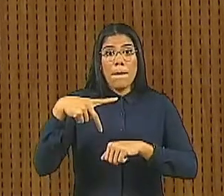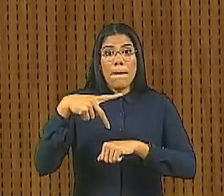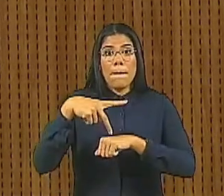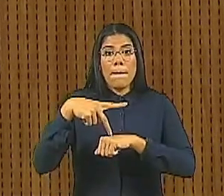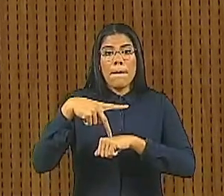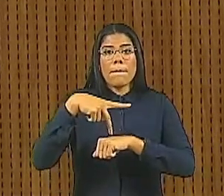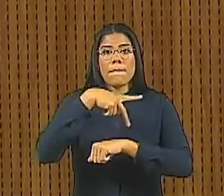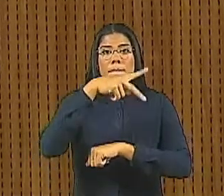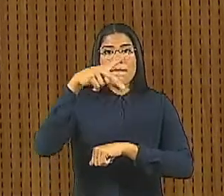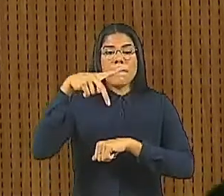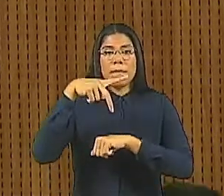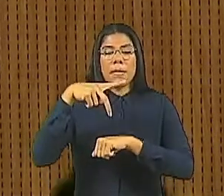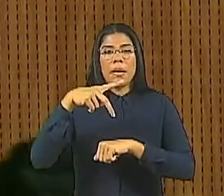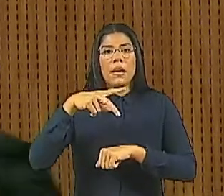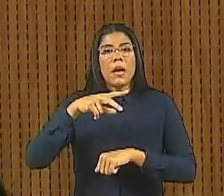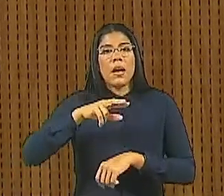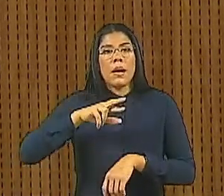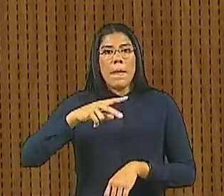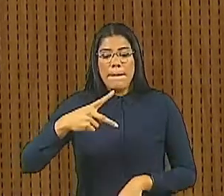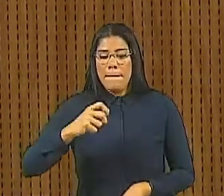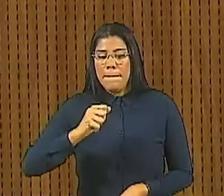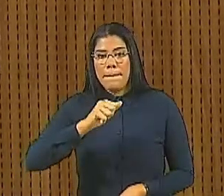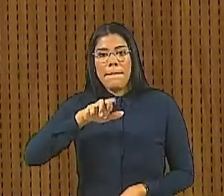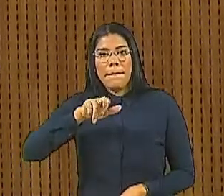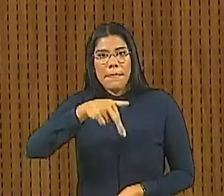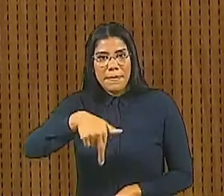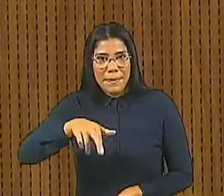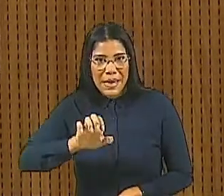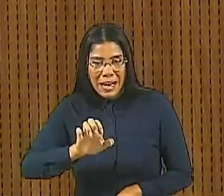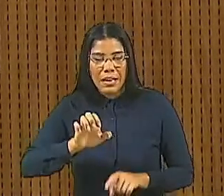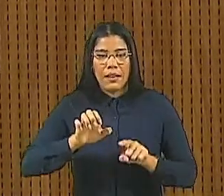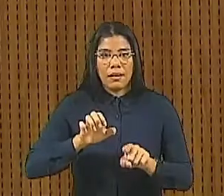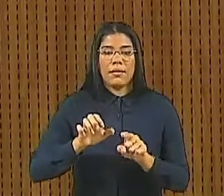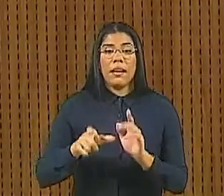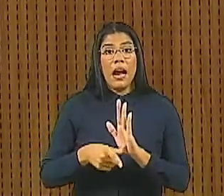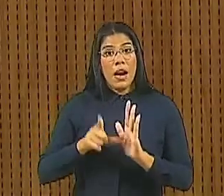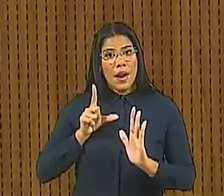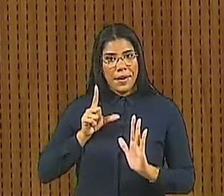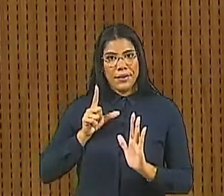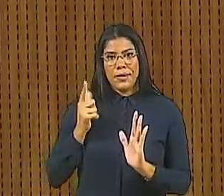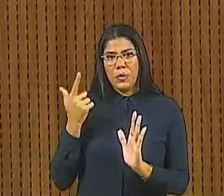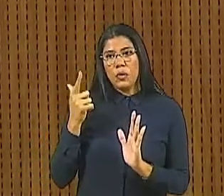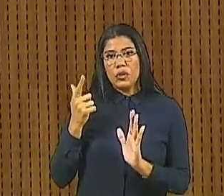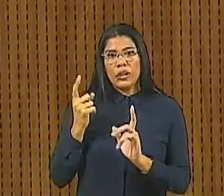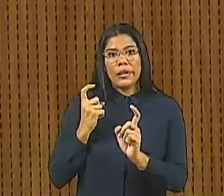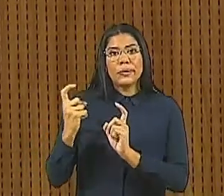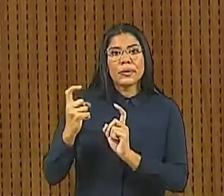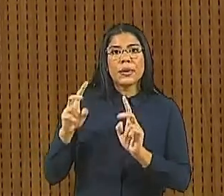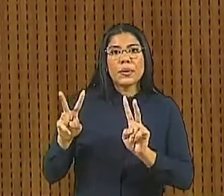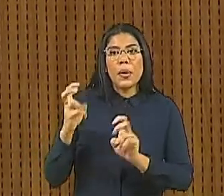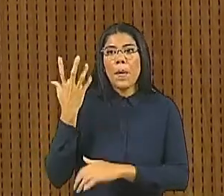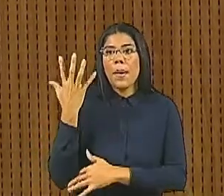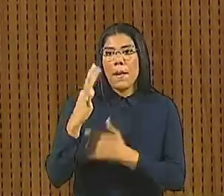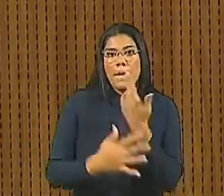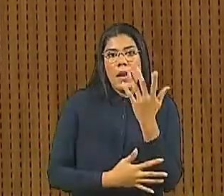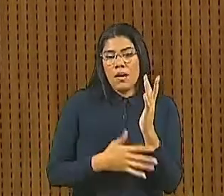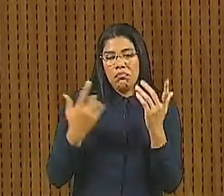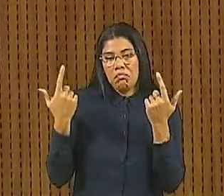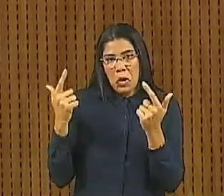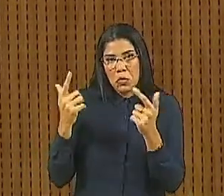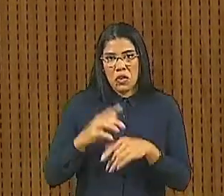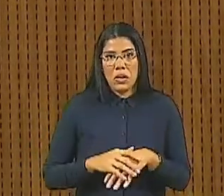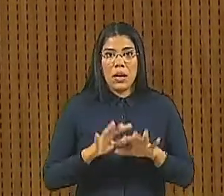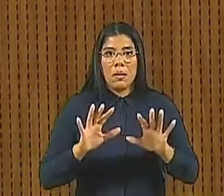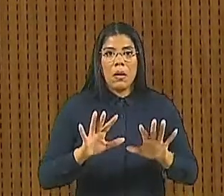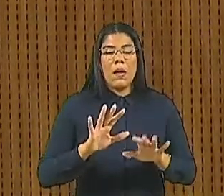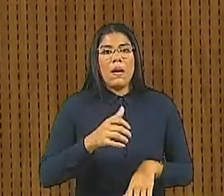1946. Portanto, muito antes, inclusive, do avanço da consciência ambiental e ecológica, naquele momento, na década